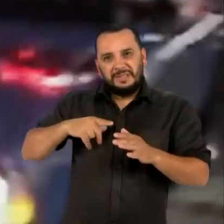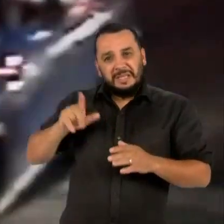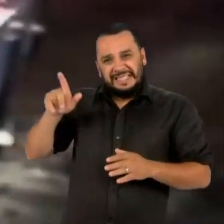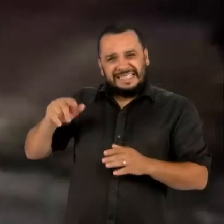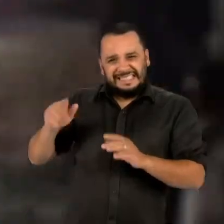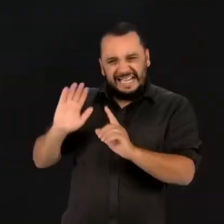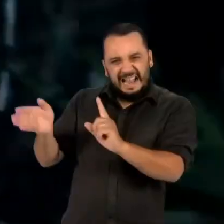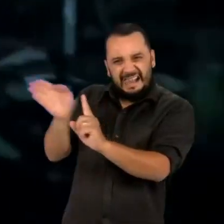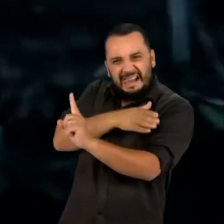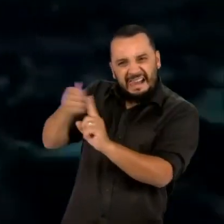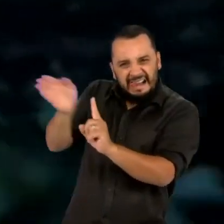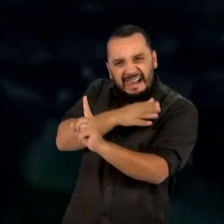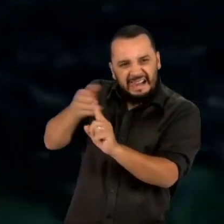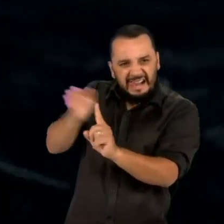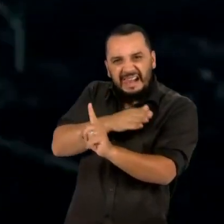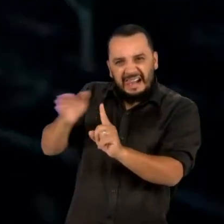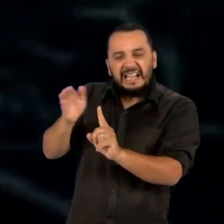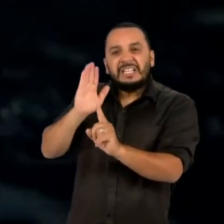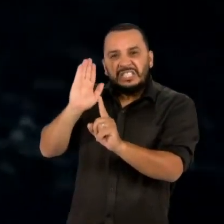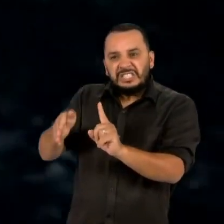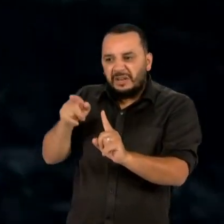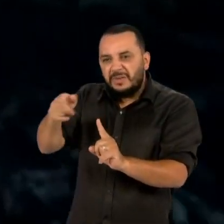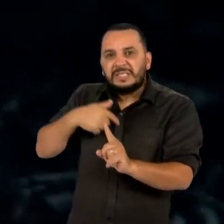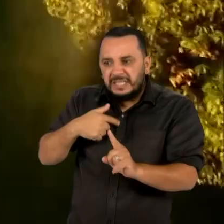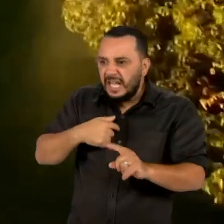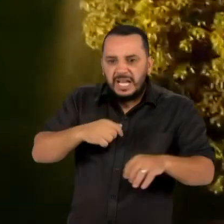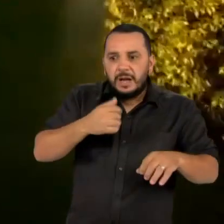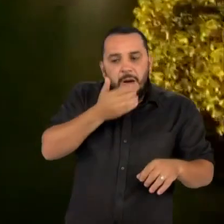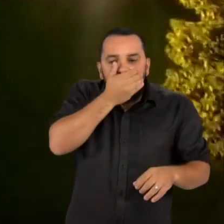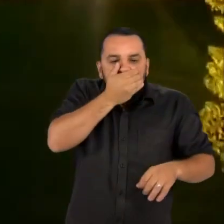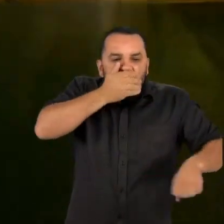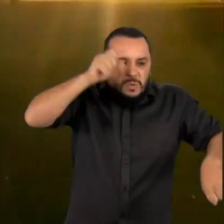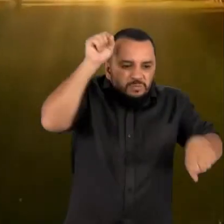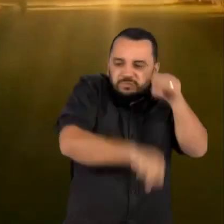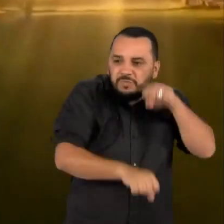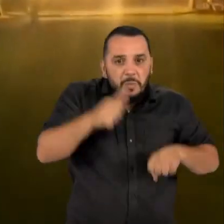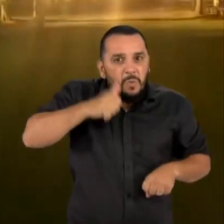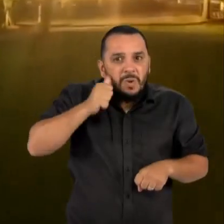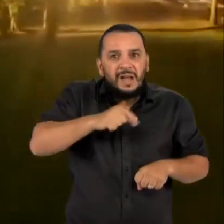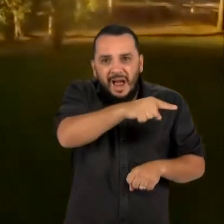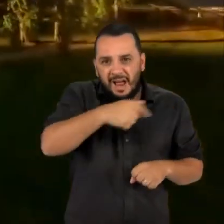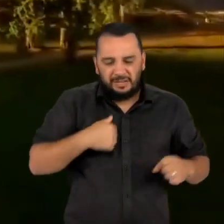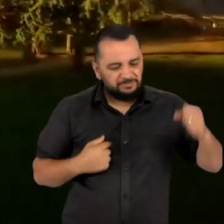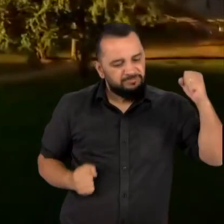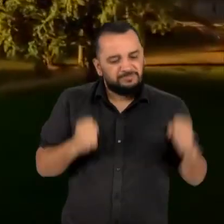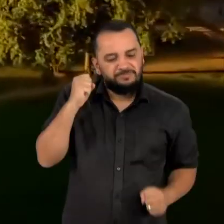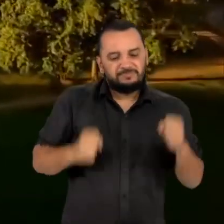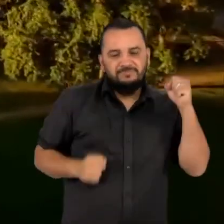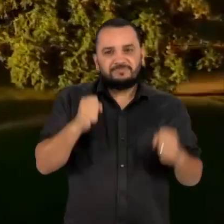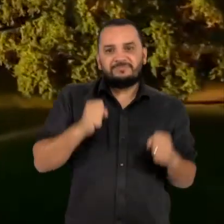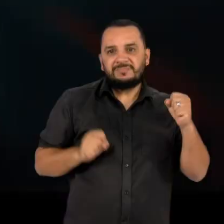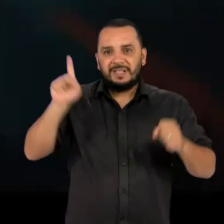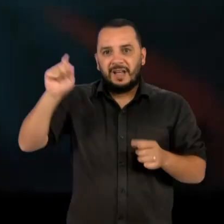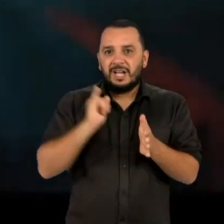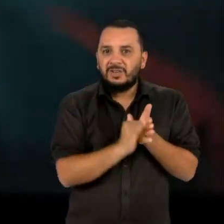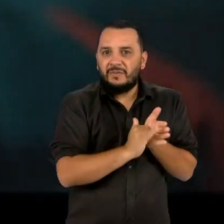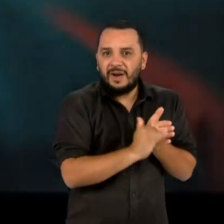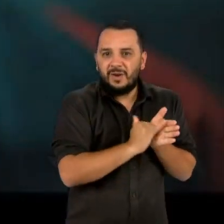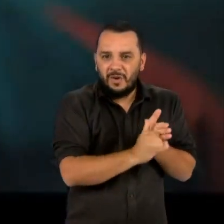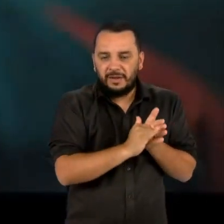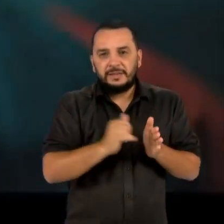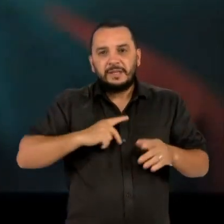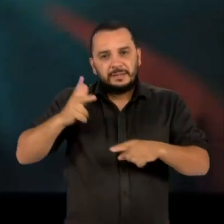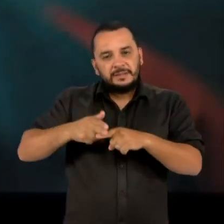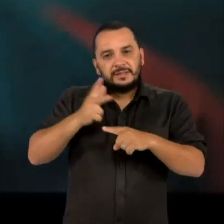torturados e forçados a assumir o estupro de uma mulher branca que corria no centropark em nova york o livro buscar a minissérie